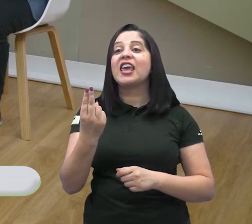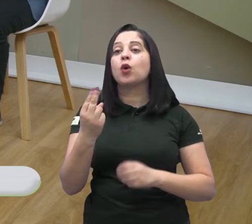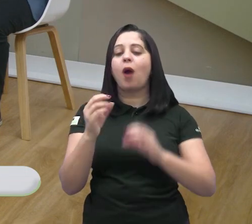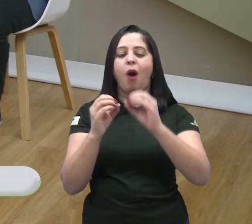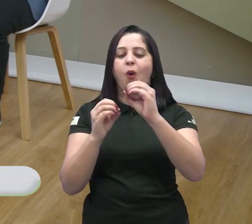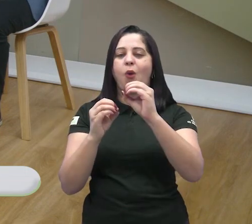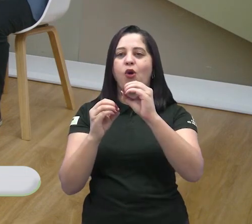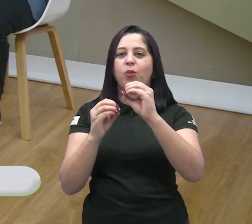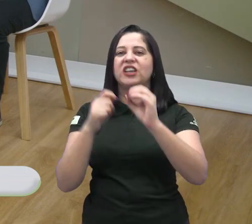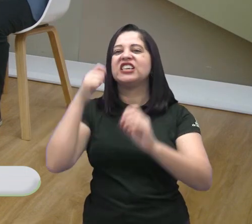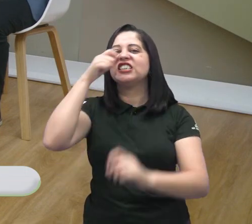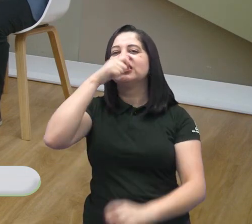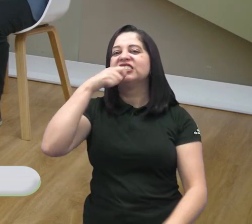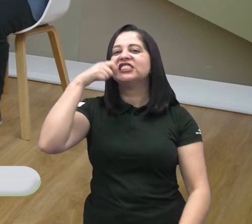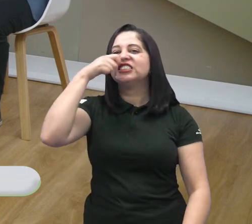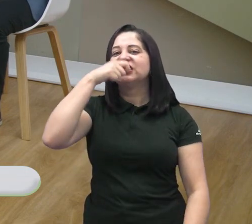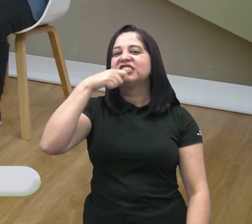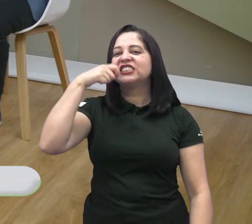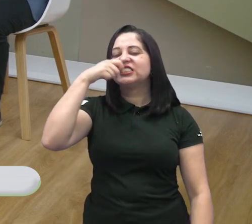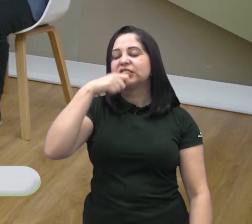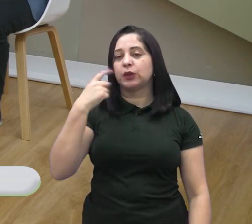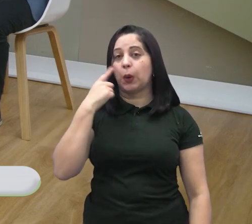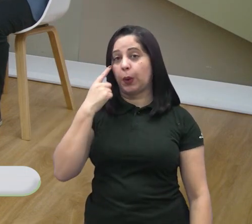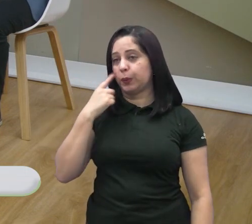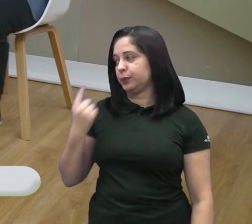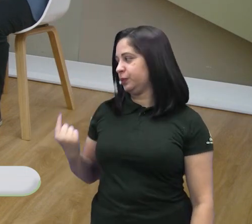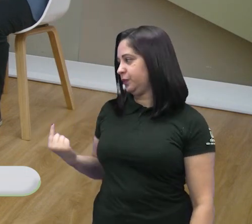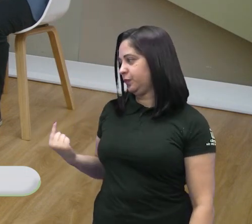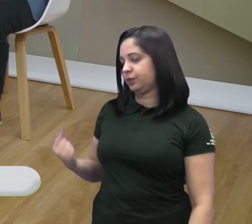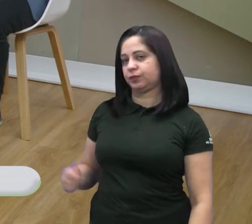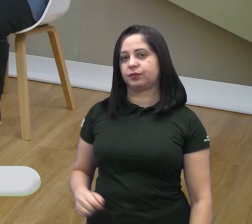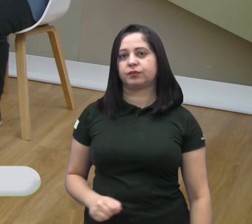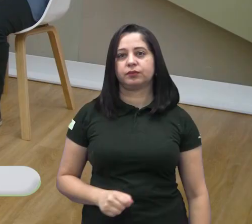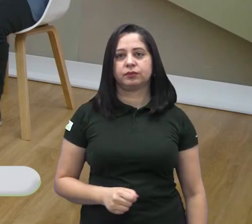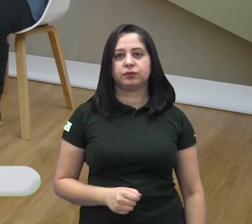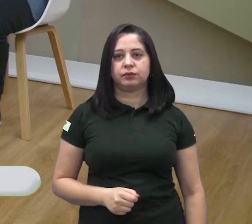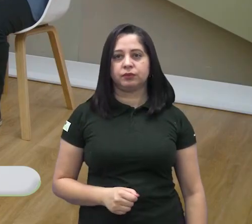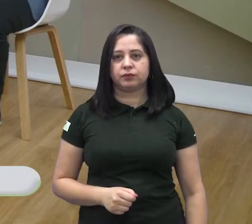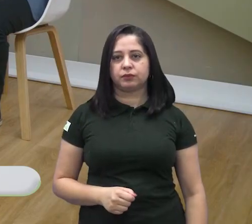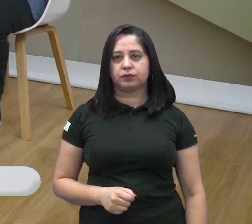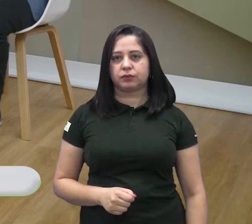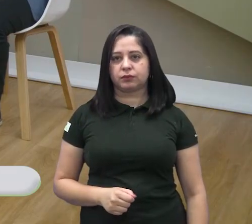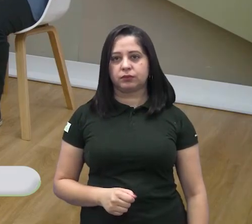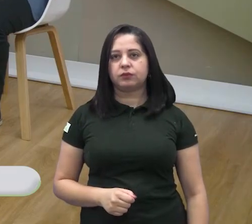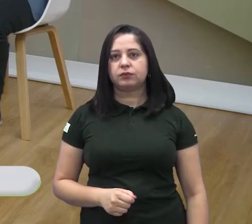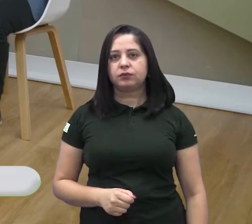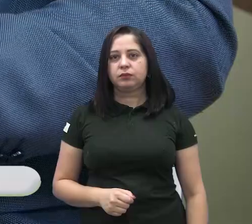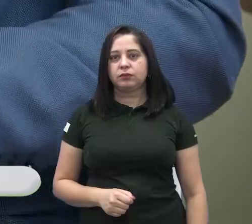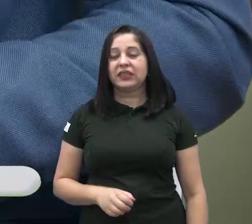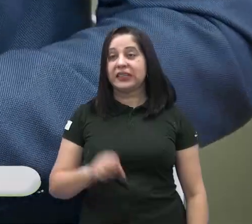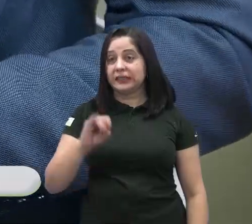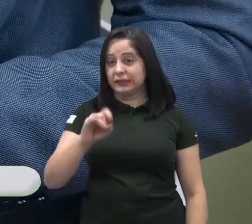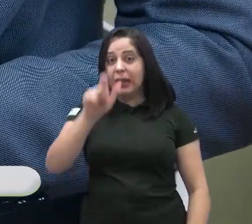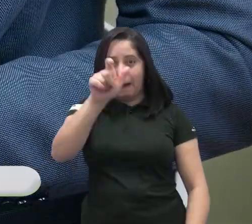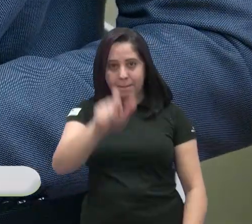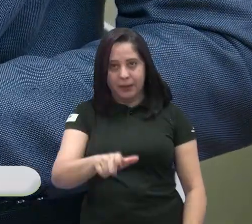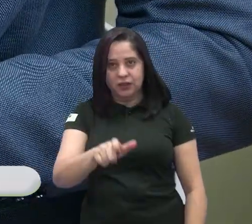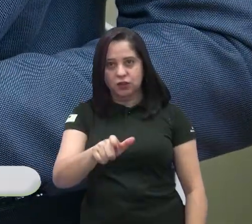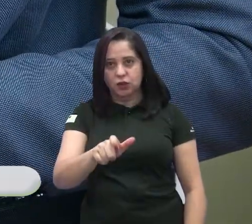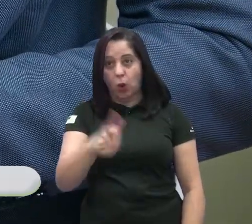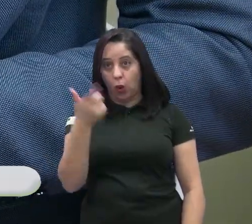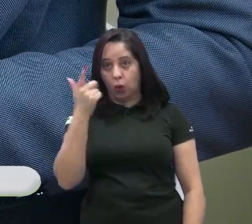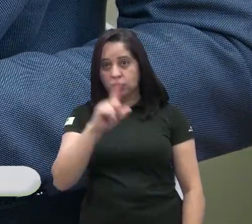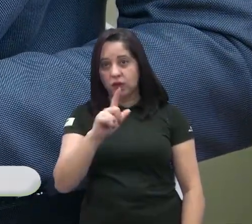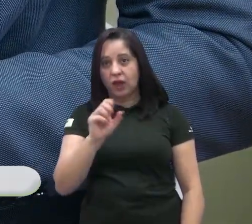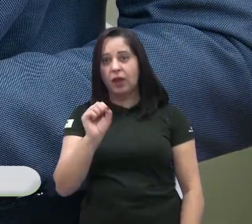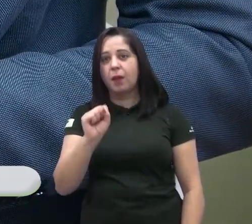nada daquilo. É assim, ó. Basicamente, você vai pegar a sua escova. Para aqueles que têm mais destreza, a gente pode colocar a